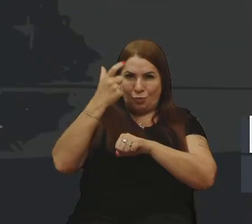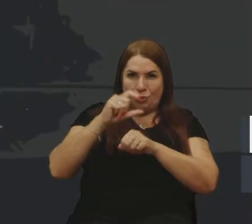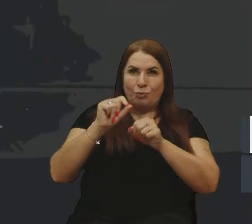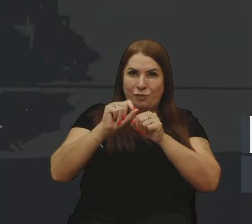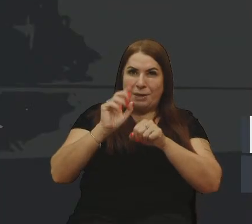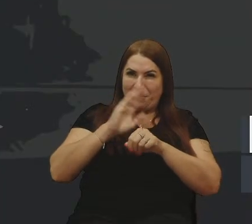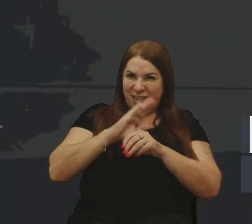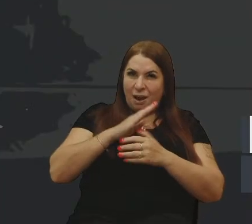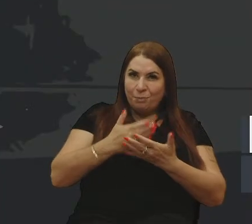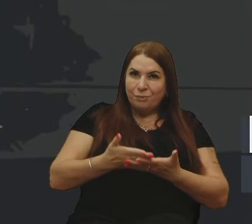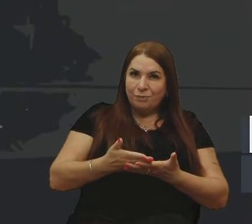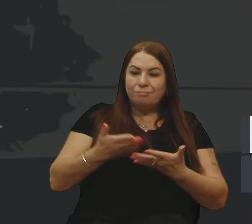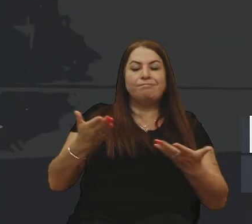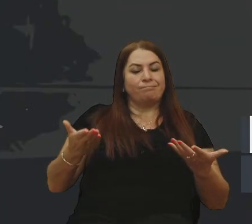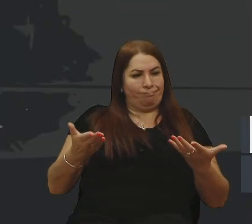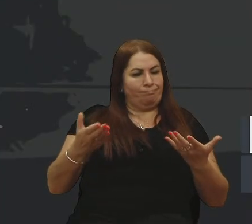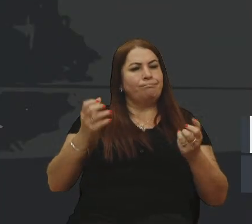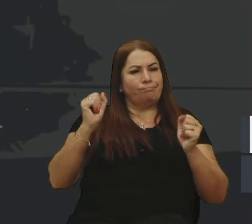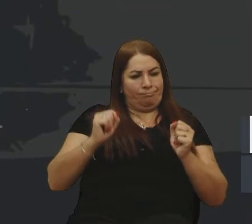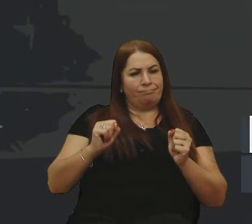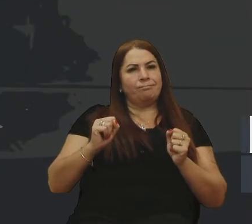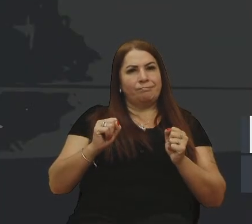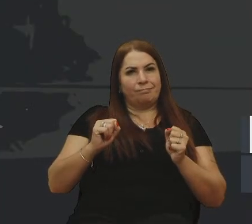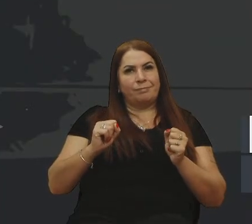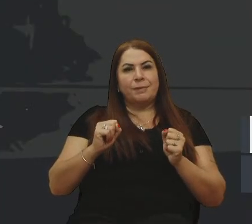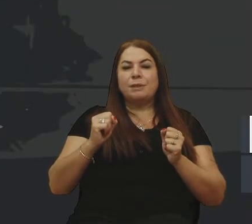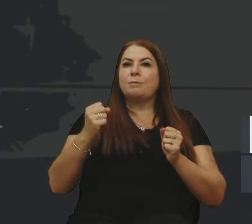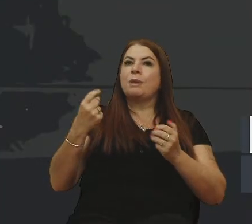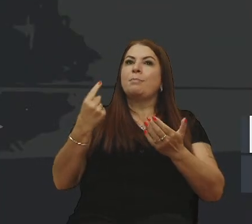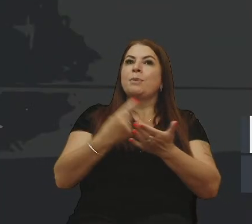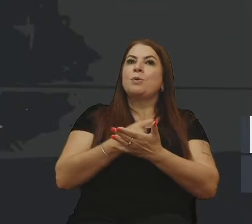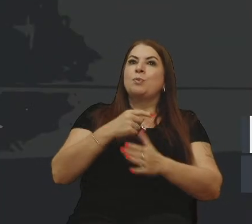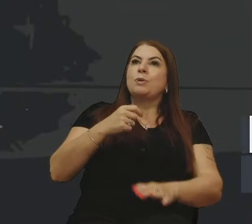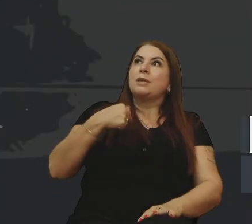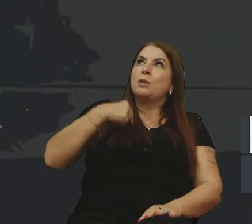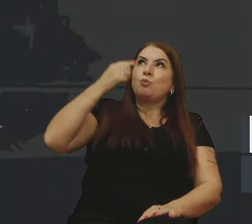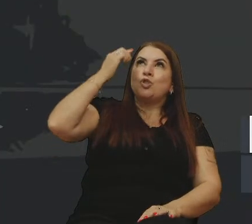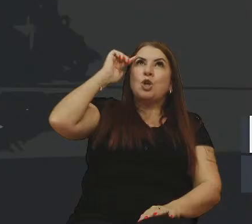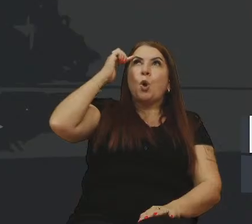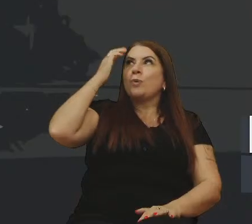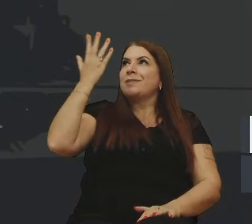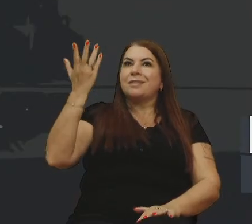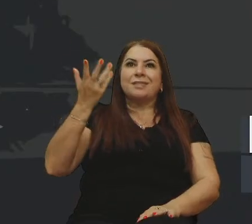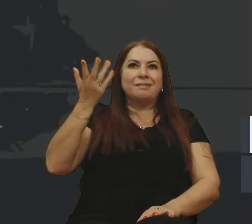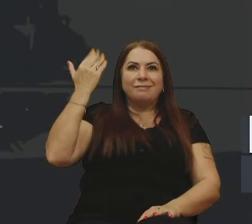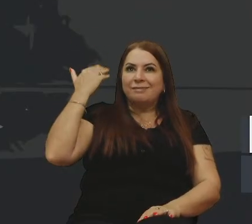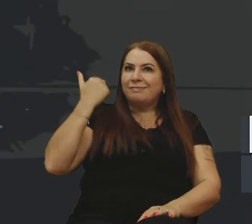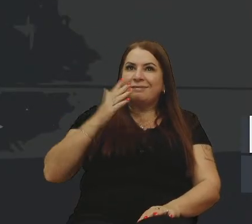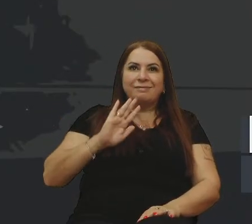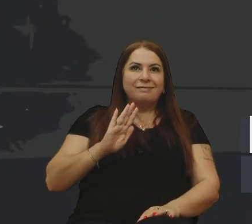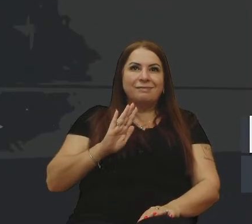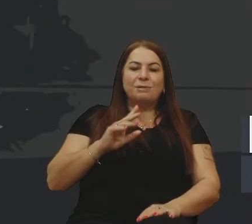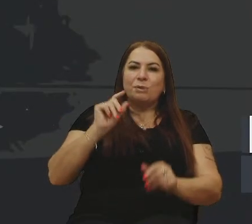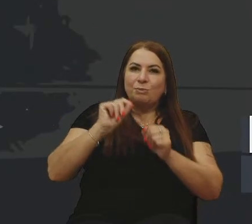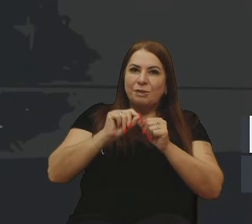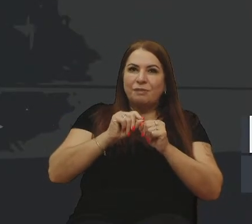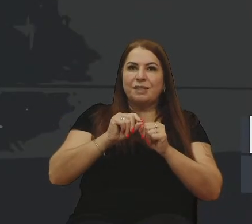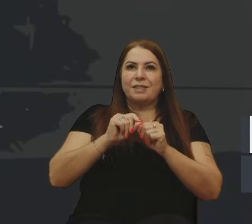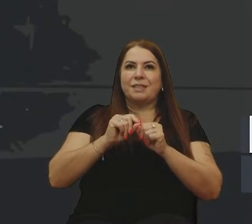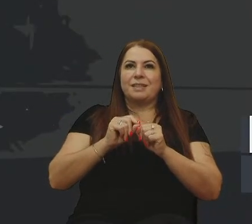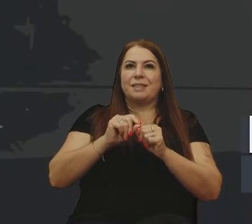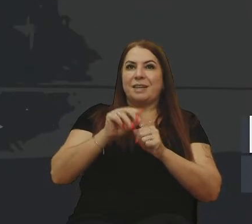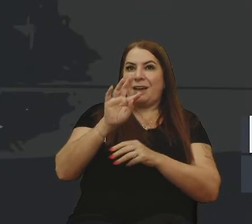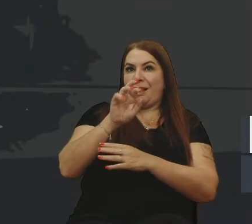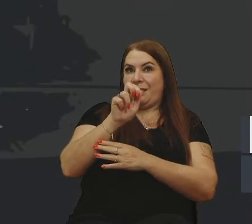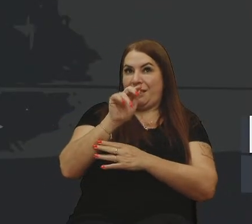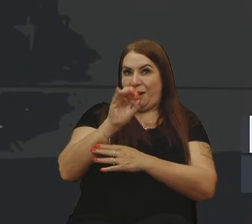mais rápido? Dava. Mas pergunta se o Alex tinha noção, naquela época, que dava para fazer tráfego digital, porque